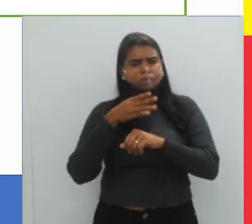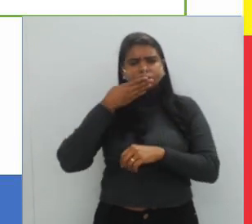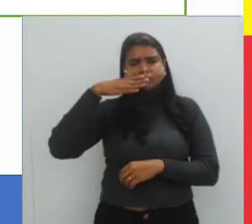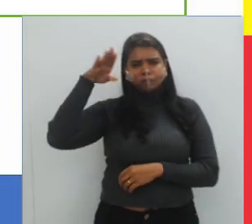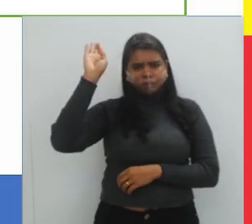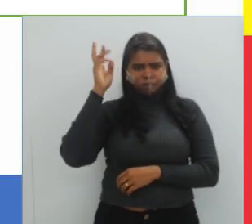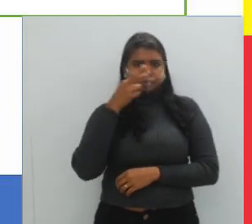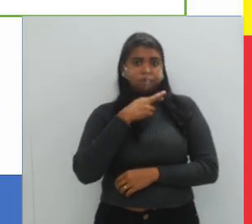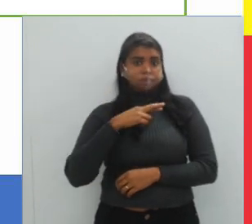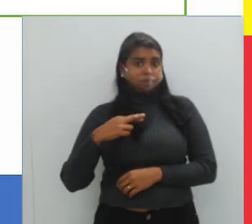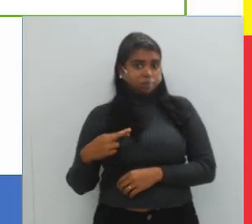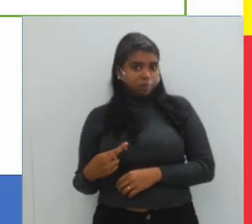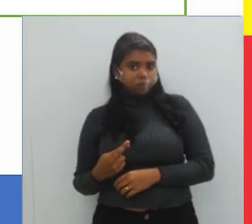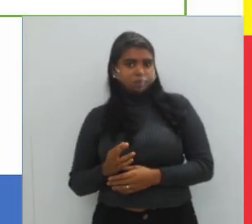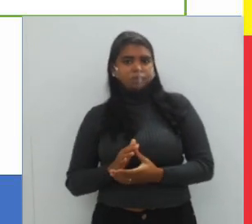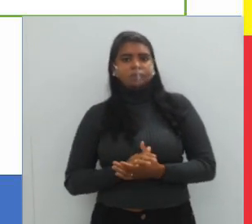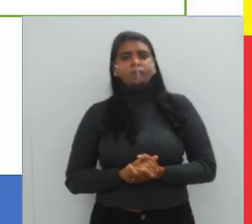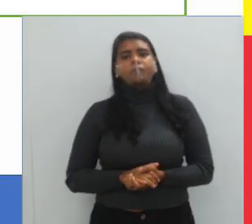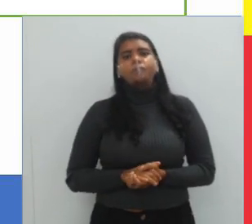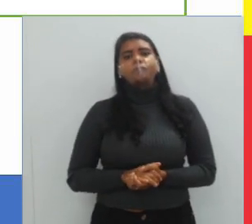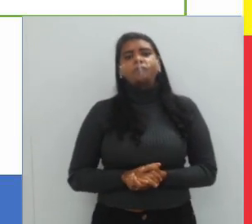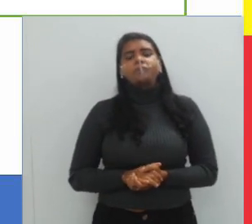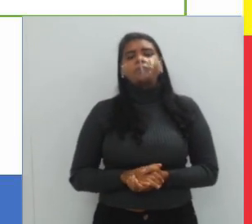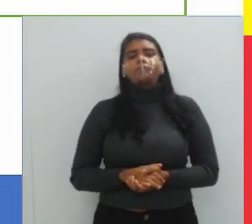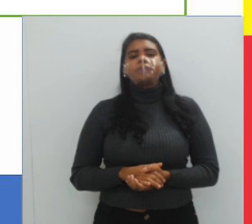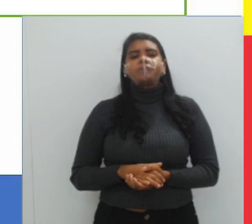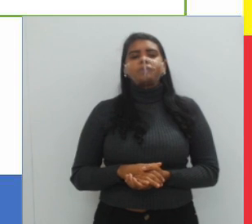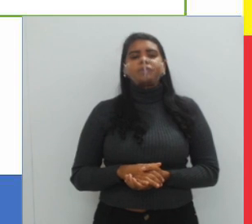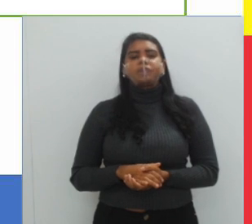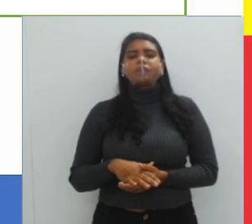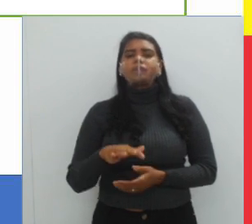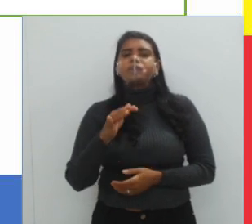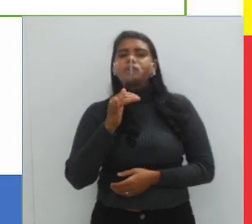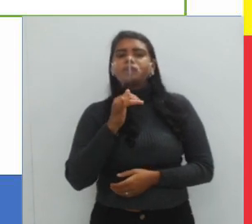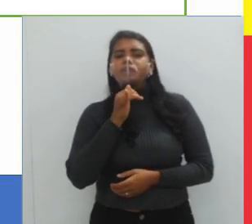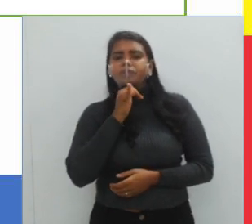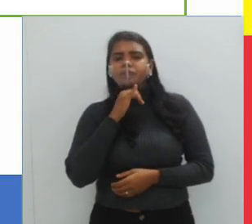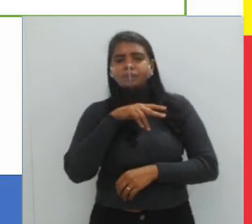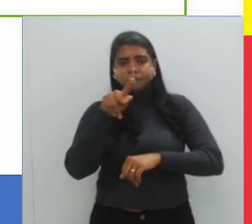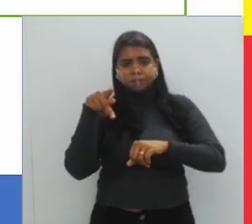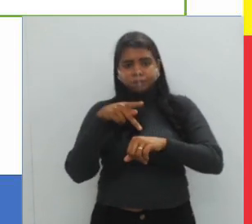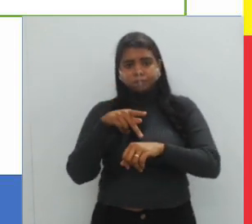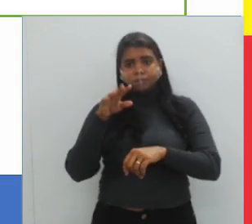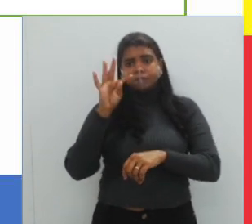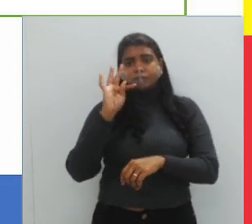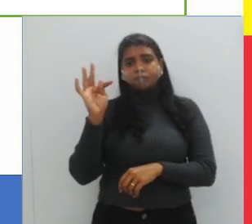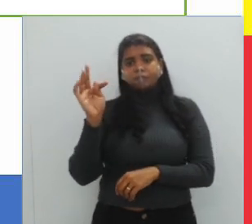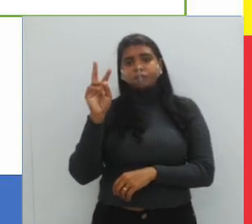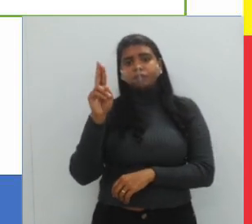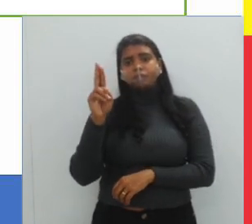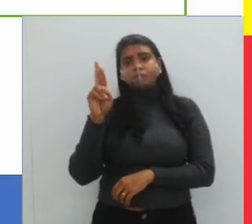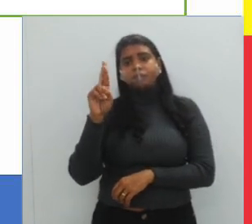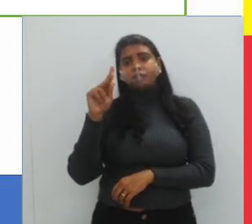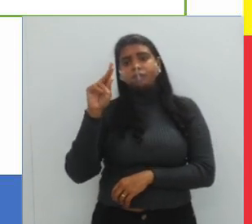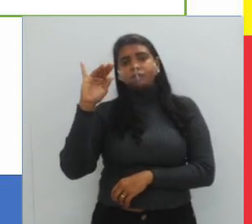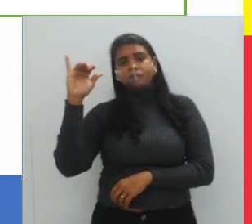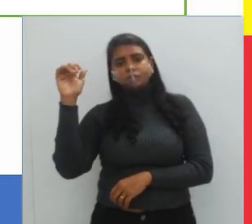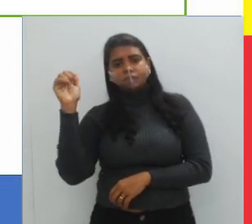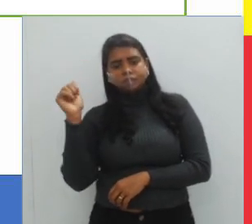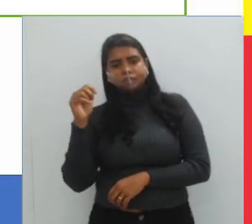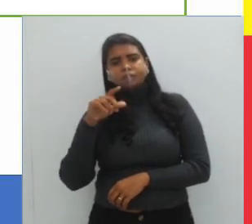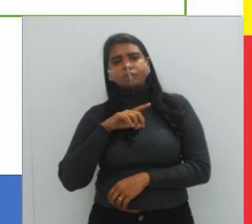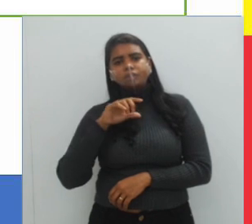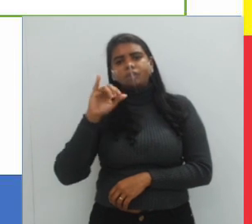professam essa religião. No caso, na Turquia, um exemplo, nesse país, cerca de 90% das pessoas têm